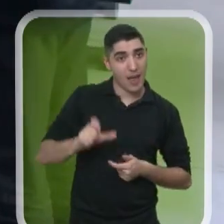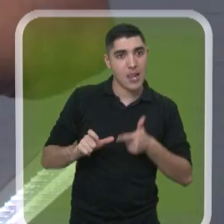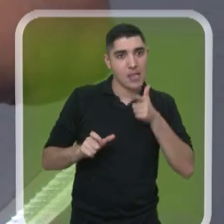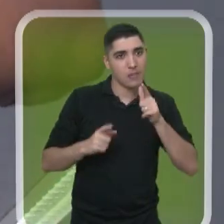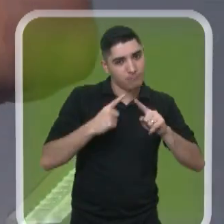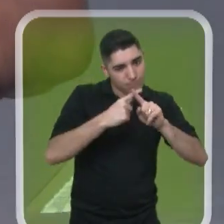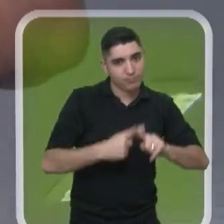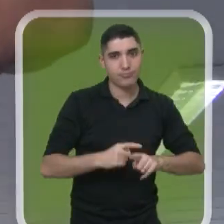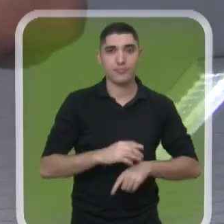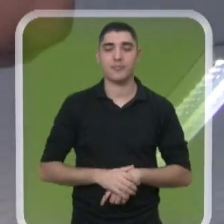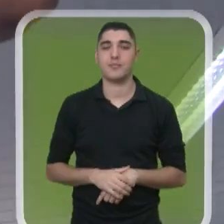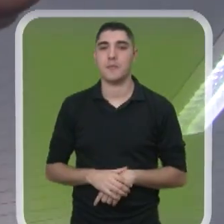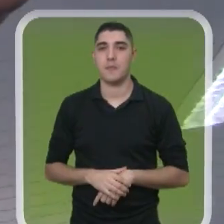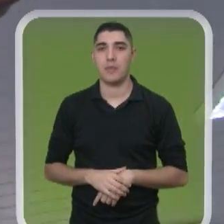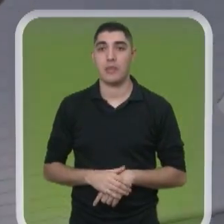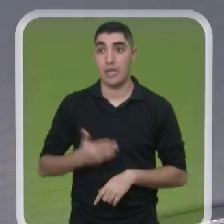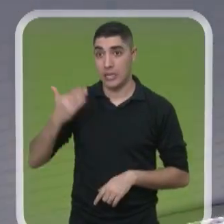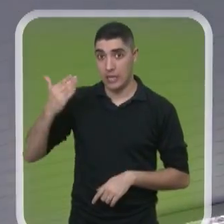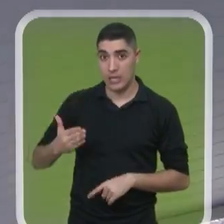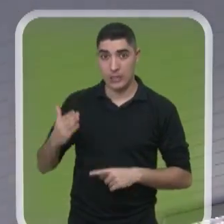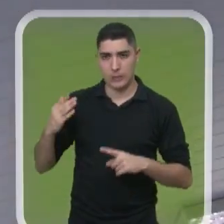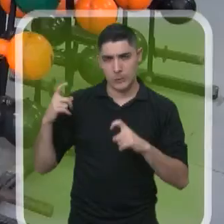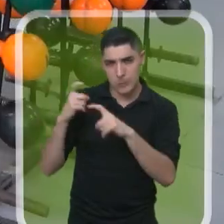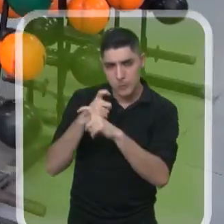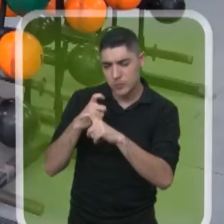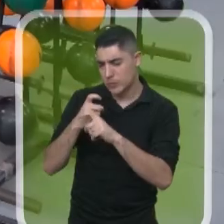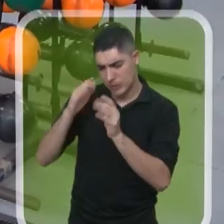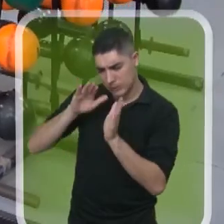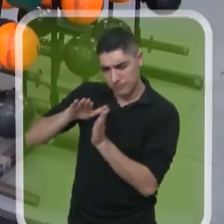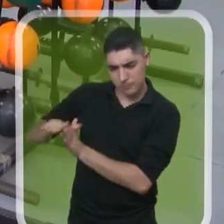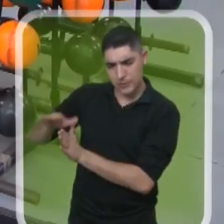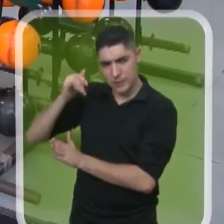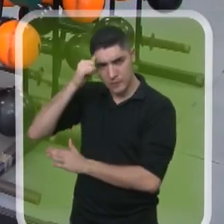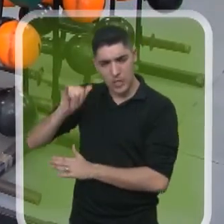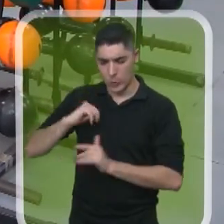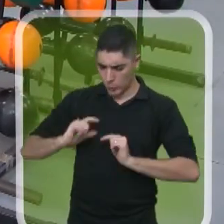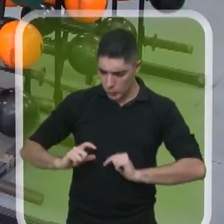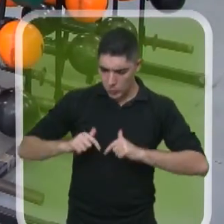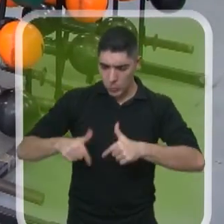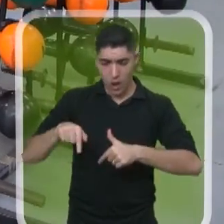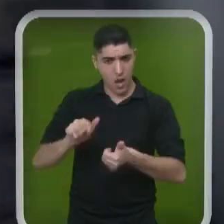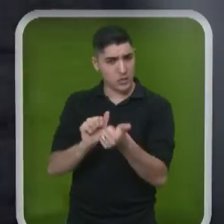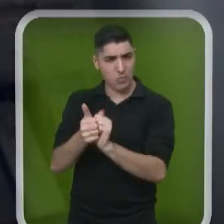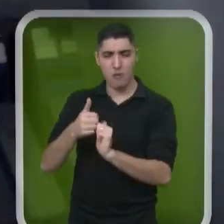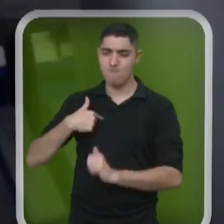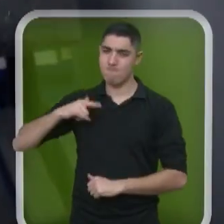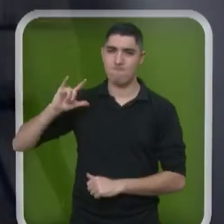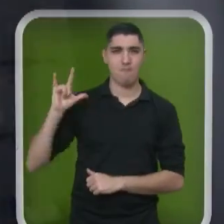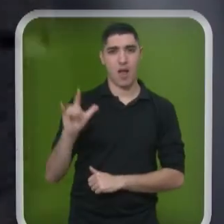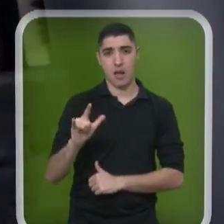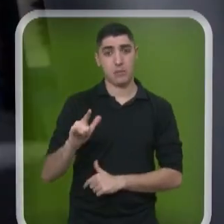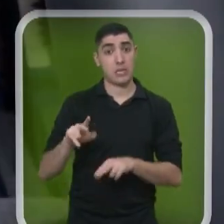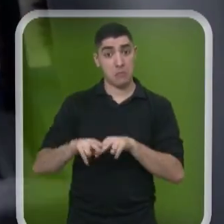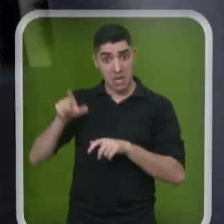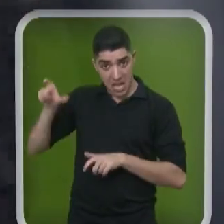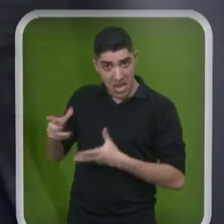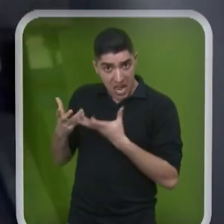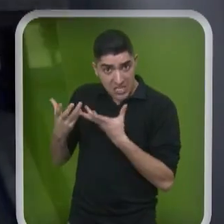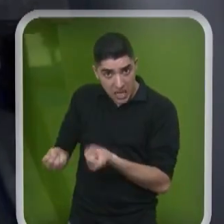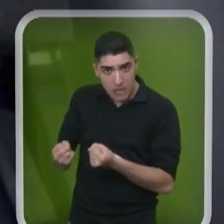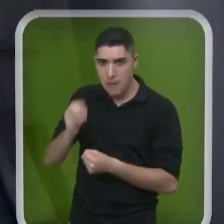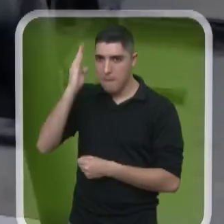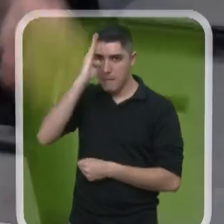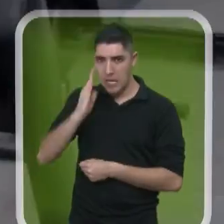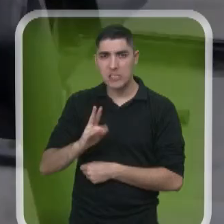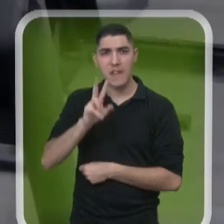competir. Dificuldades que o Marcão quer deixar de lado para seguir no esporte que se apaixonou. E no que depender dele, o Brasil vai